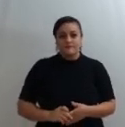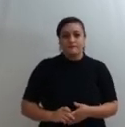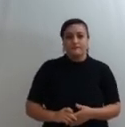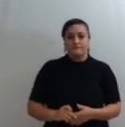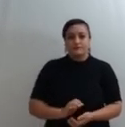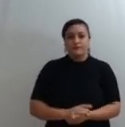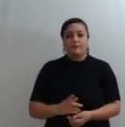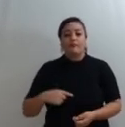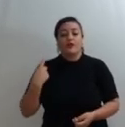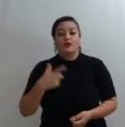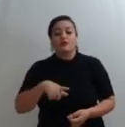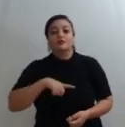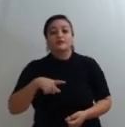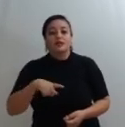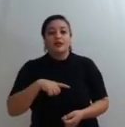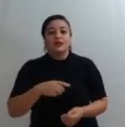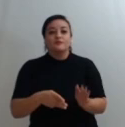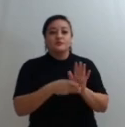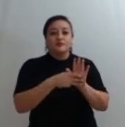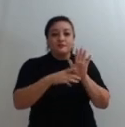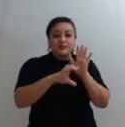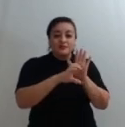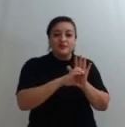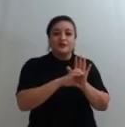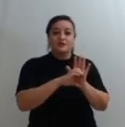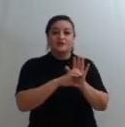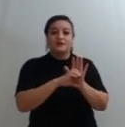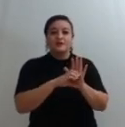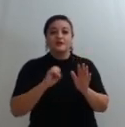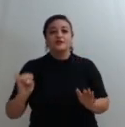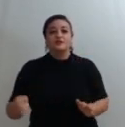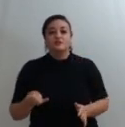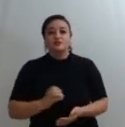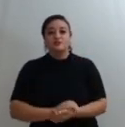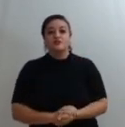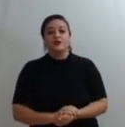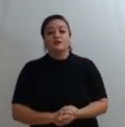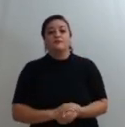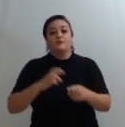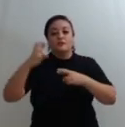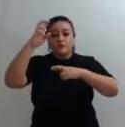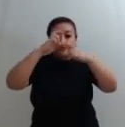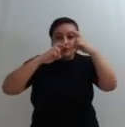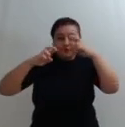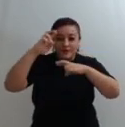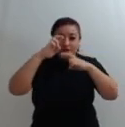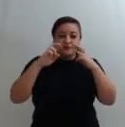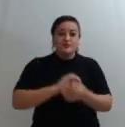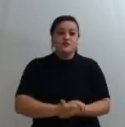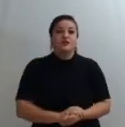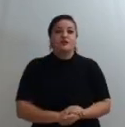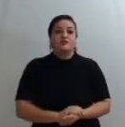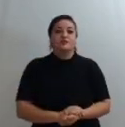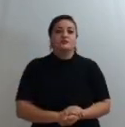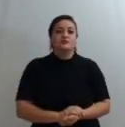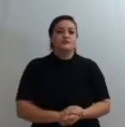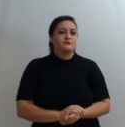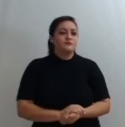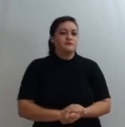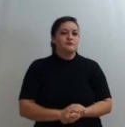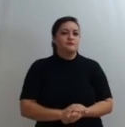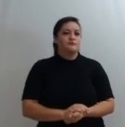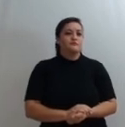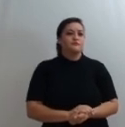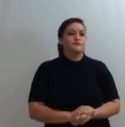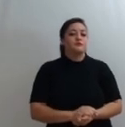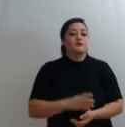temos essa medida cautelar já numa investigação de natureza criminal,